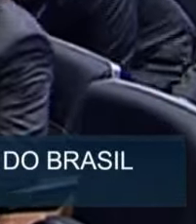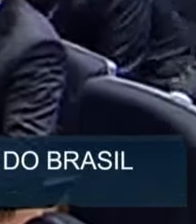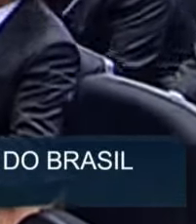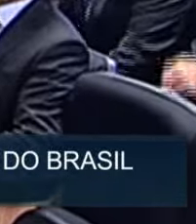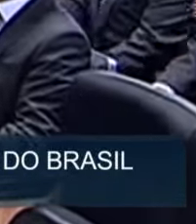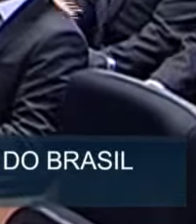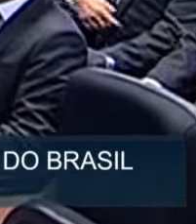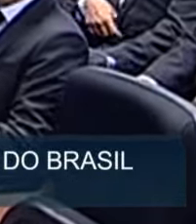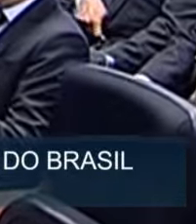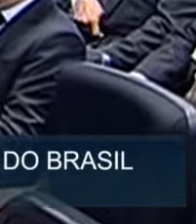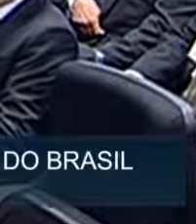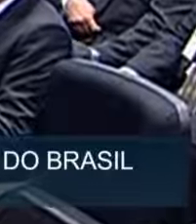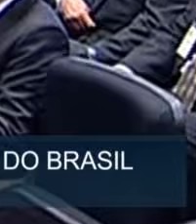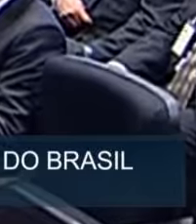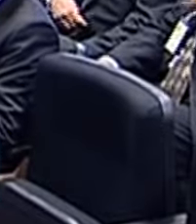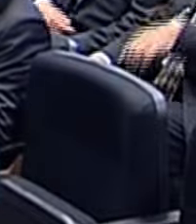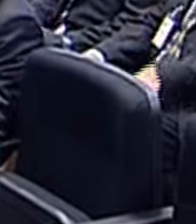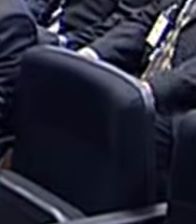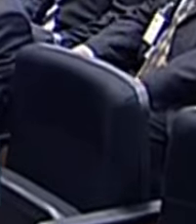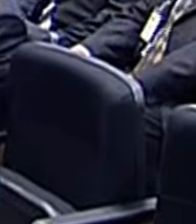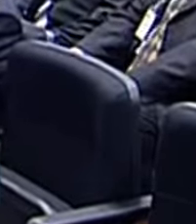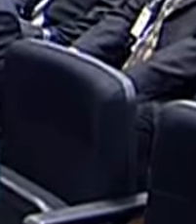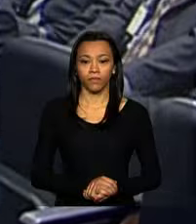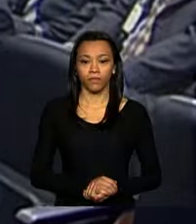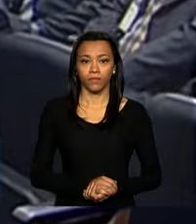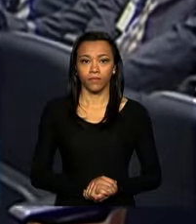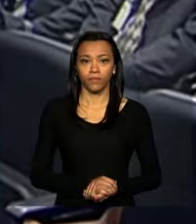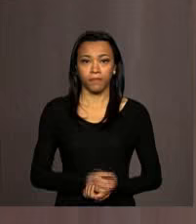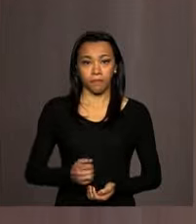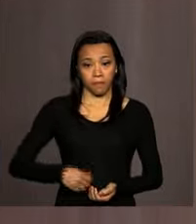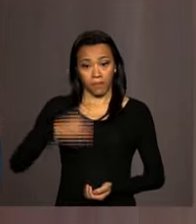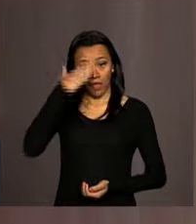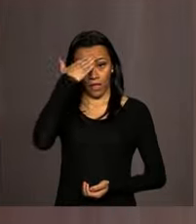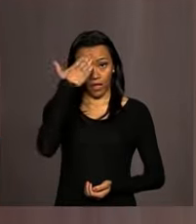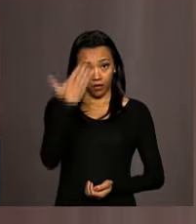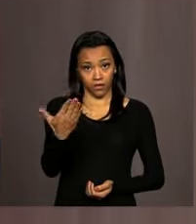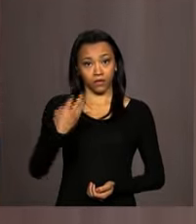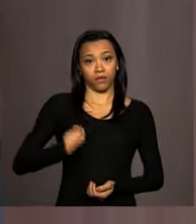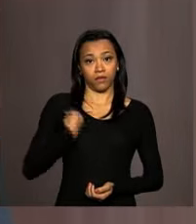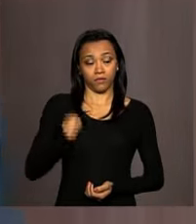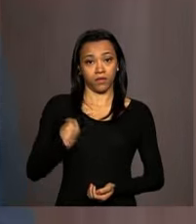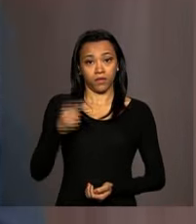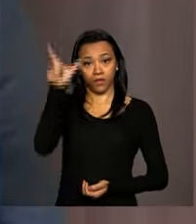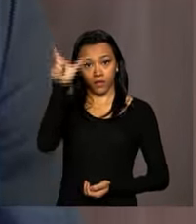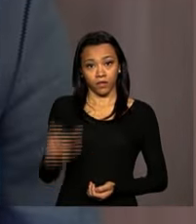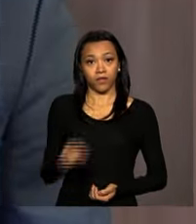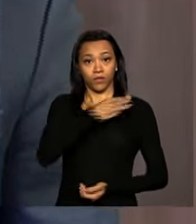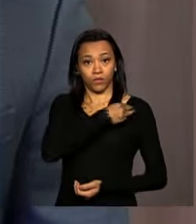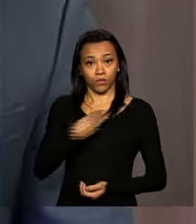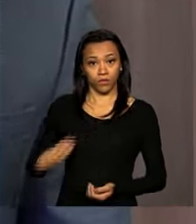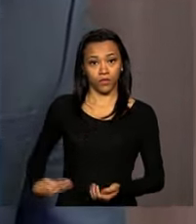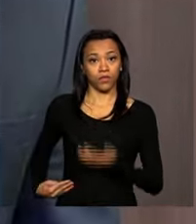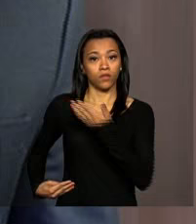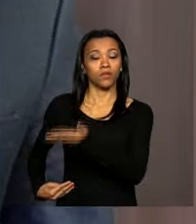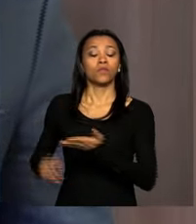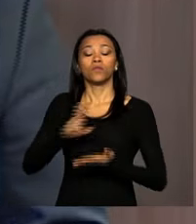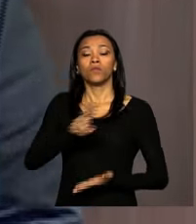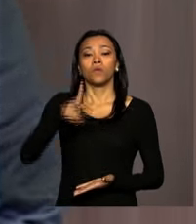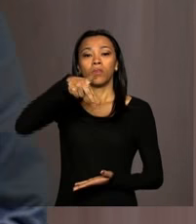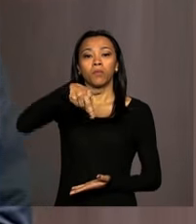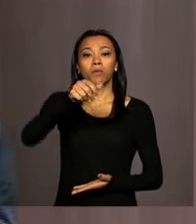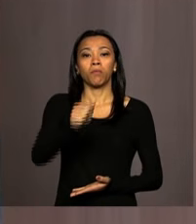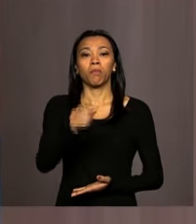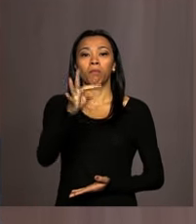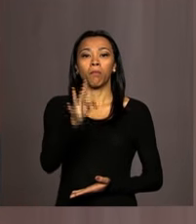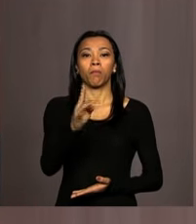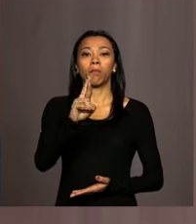Registramos e agradecemos a presença do excelentíssimo senhor ministro de Estado do Desenvolvimento Agrário, Patrus Ananias,